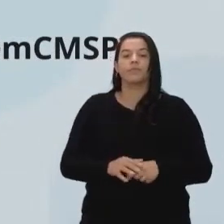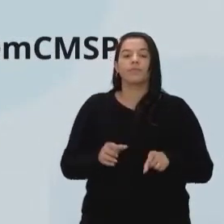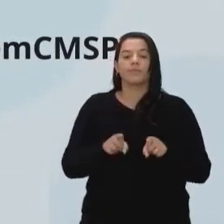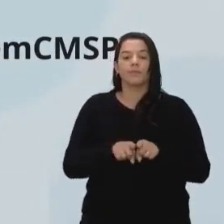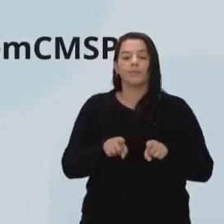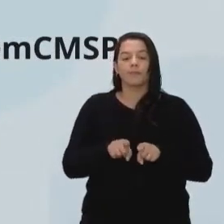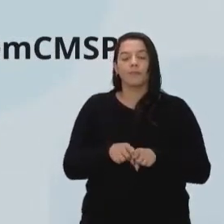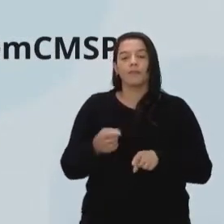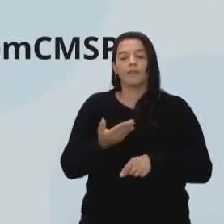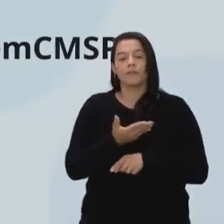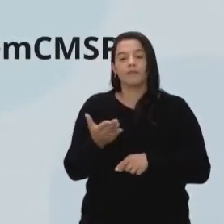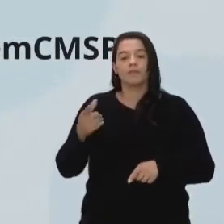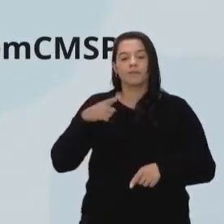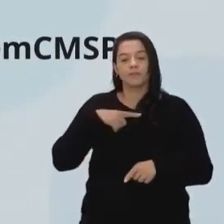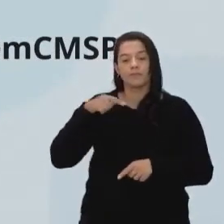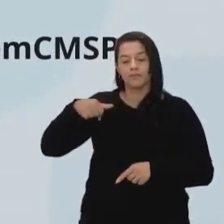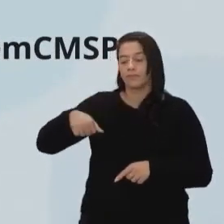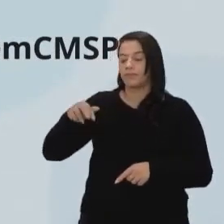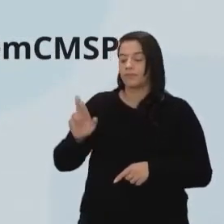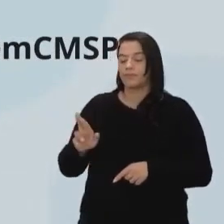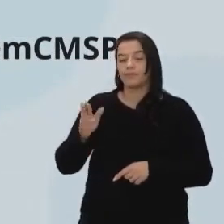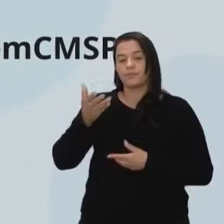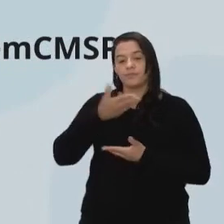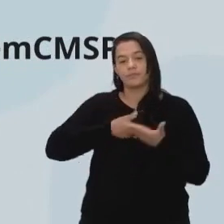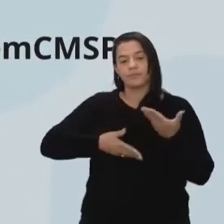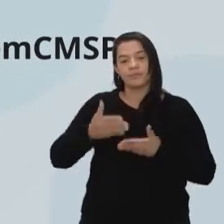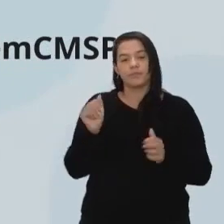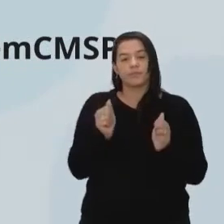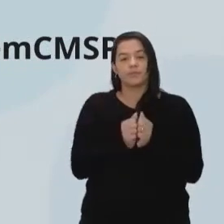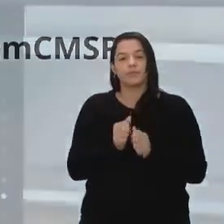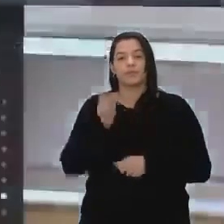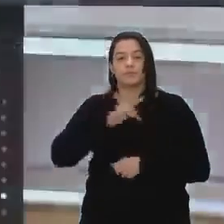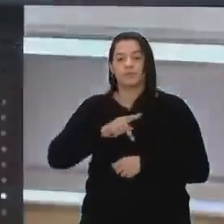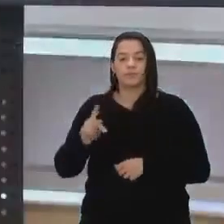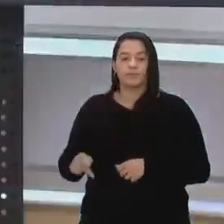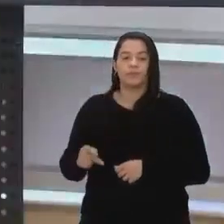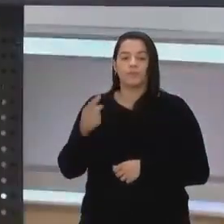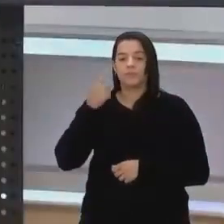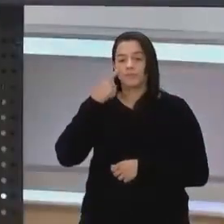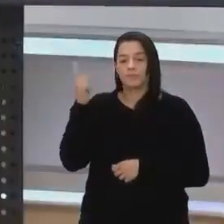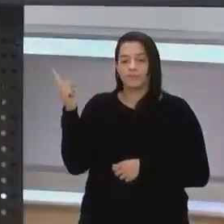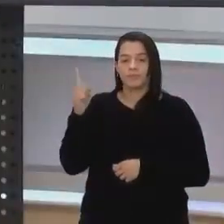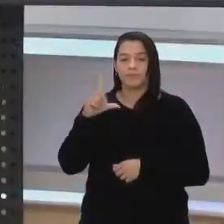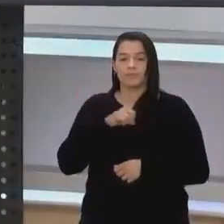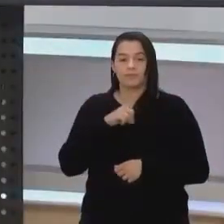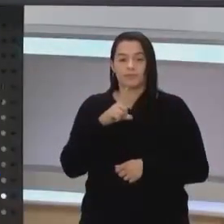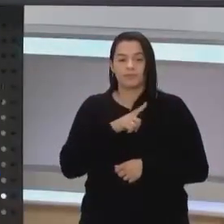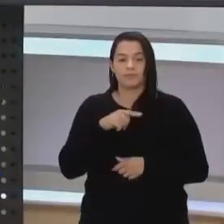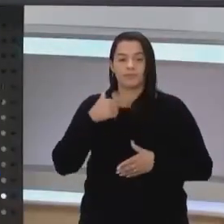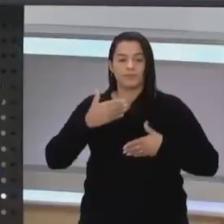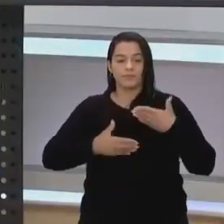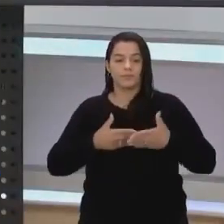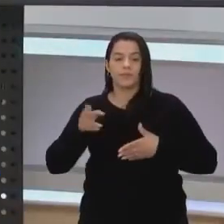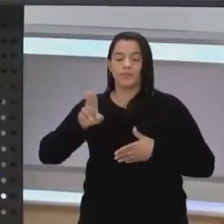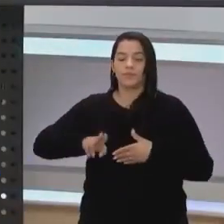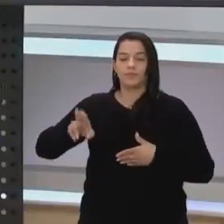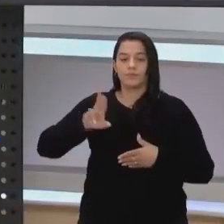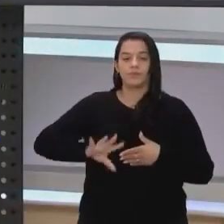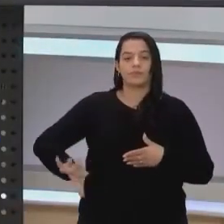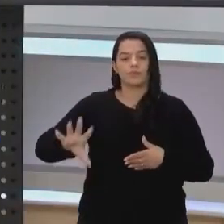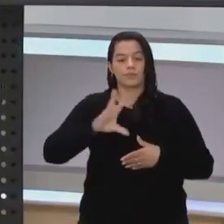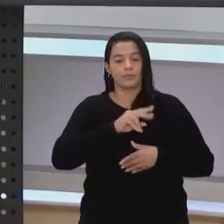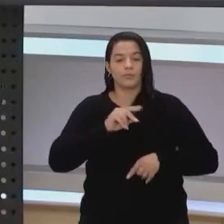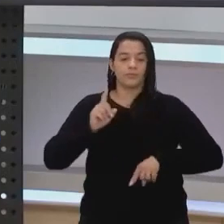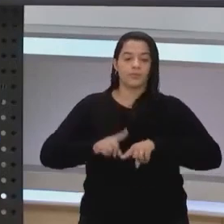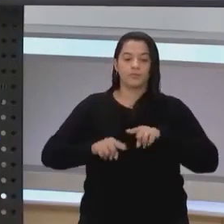também, por meio aí da interação com o seu professor, está aí, no caso, usando esse material aí para